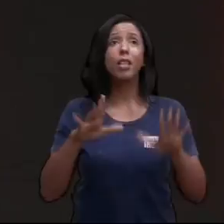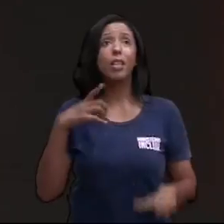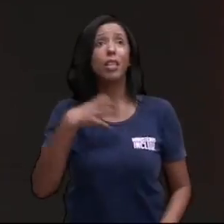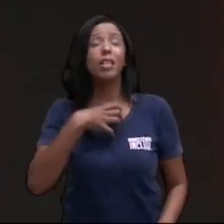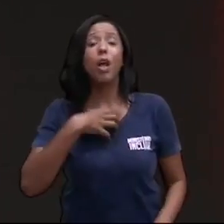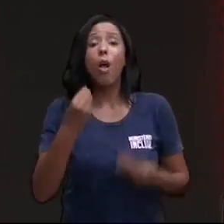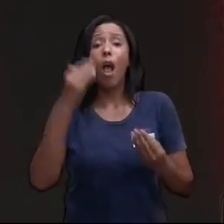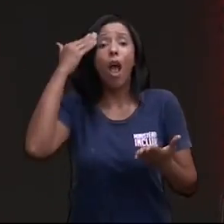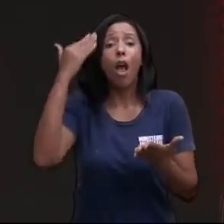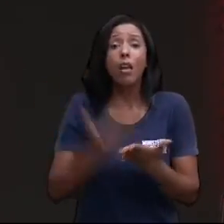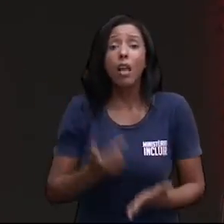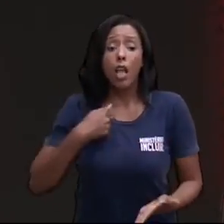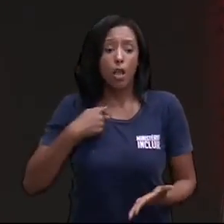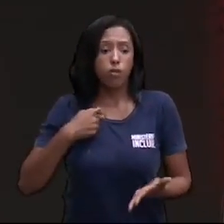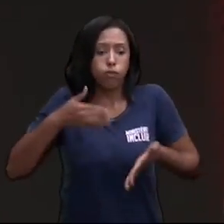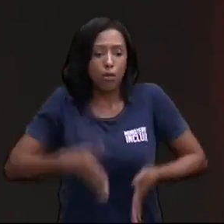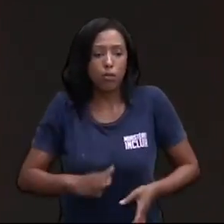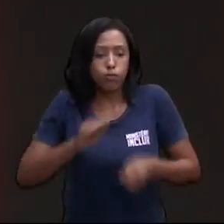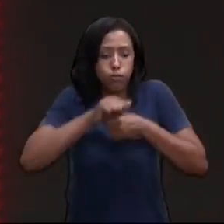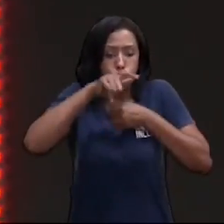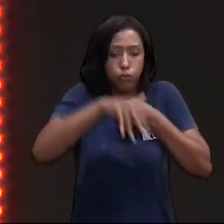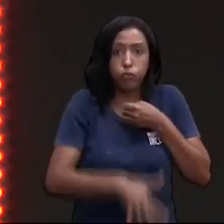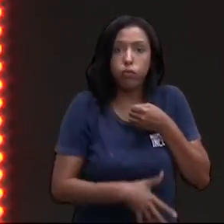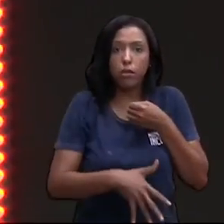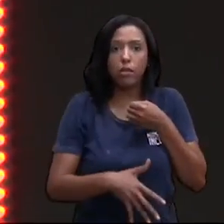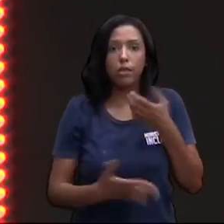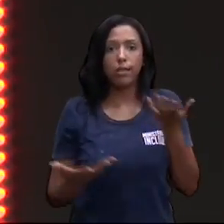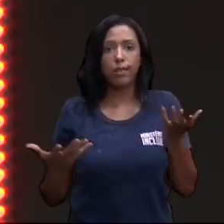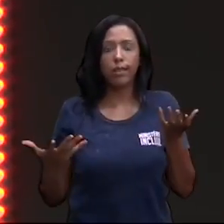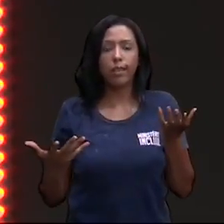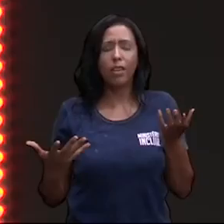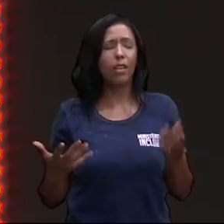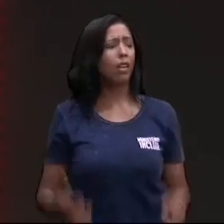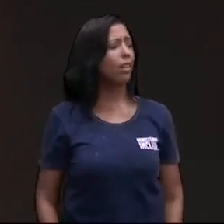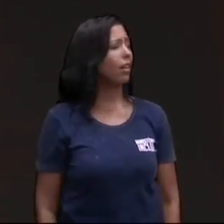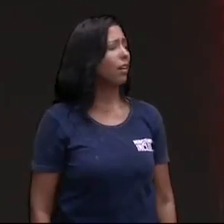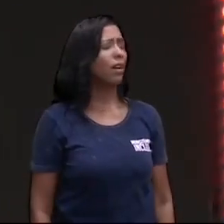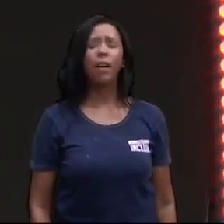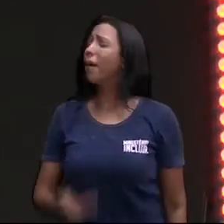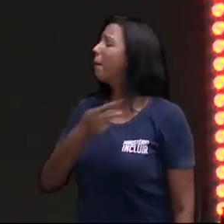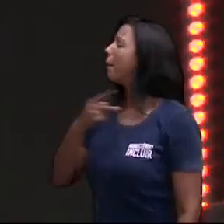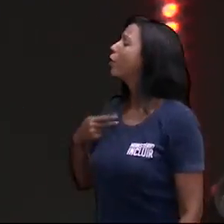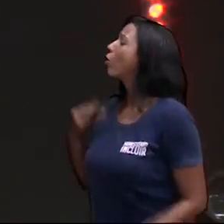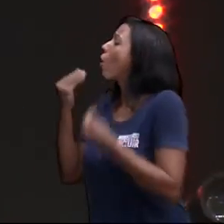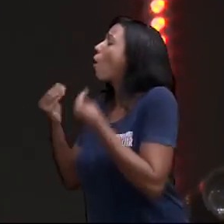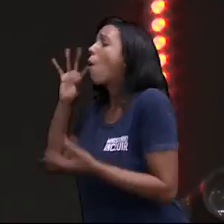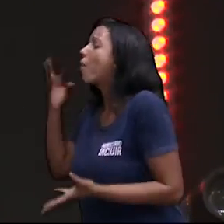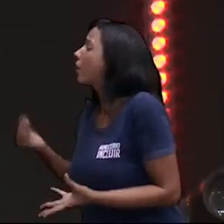possibilidade de crê que elas nasceram para abundância o pastor Então qual é a solução a solução